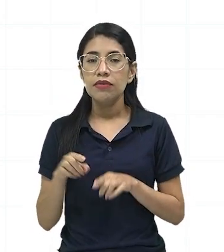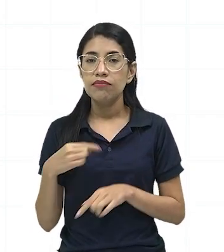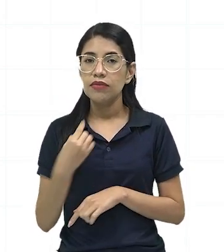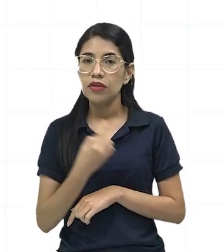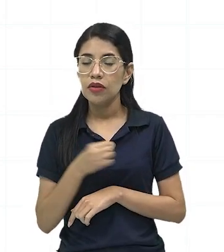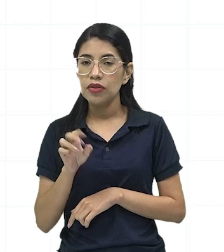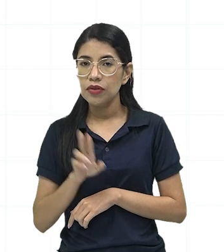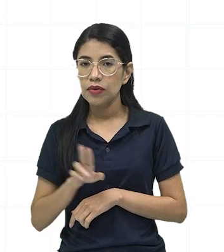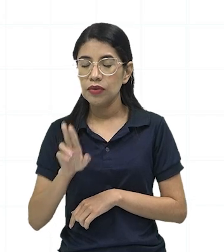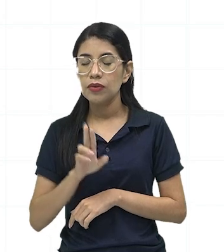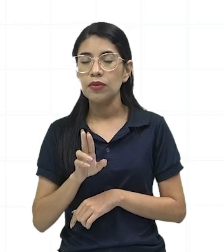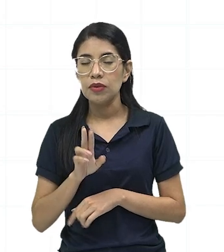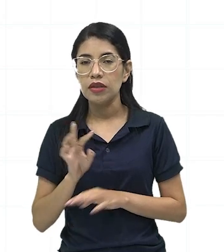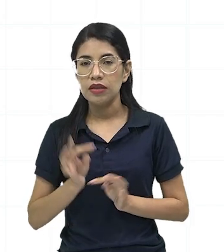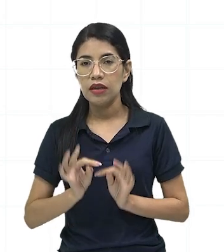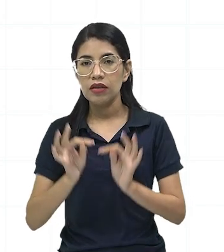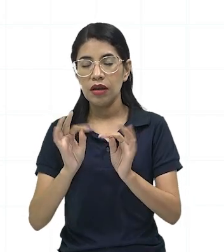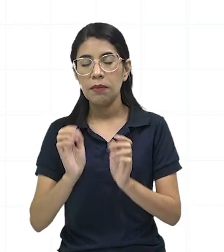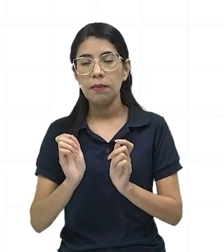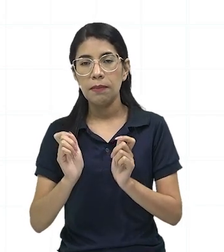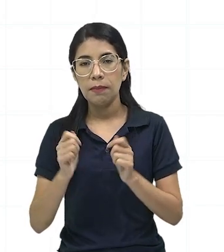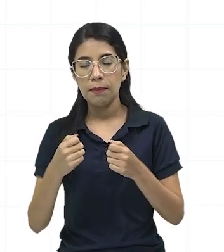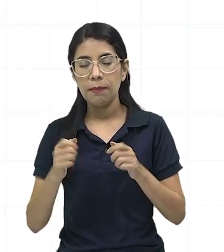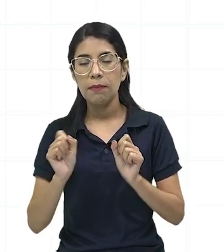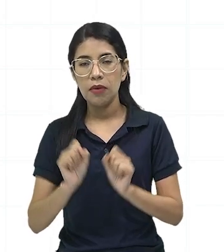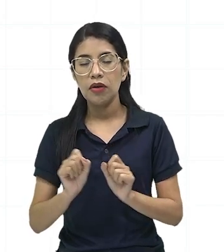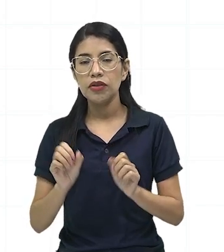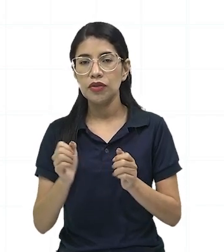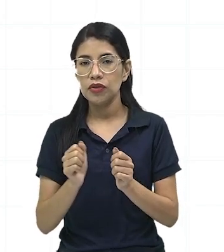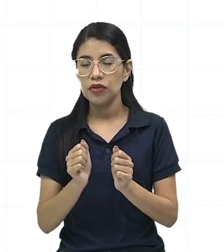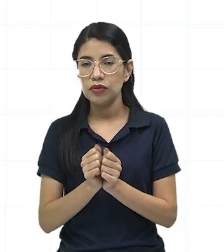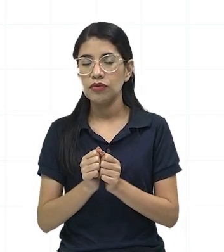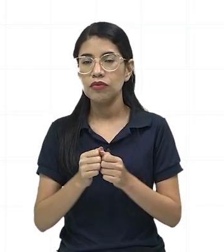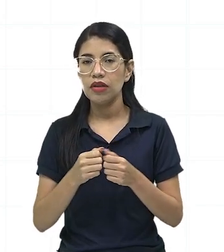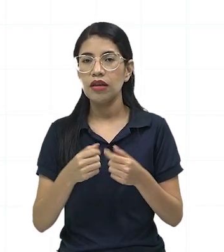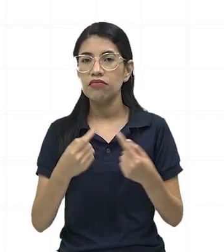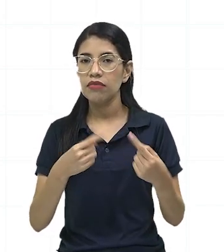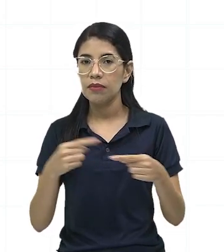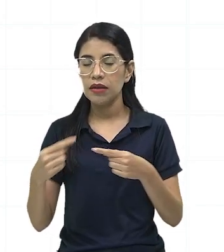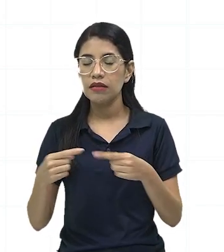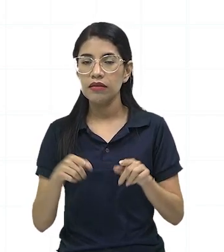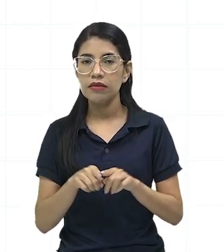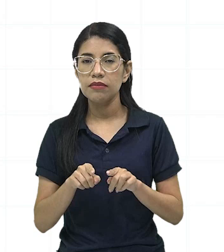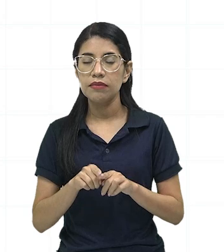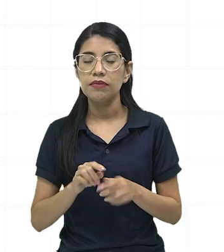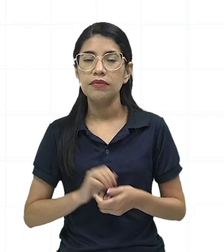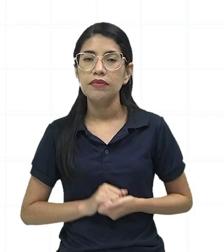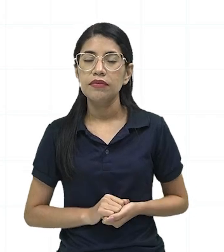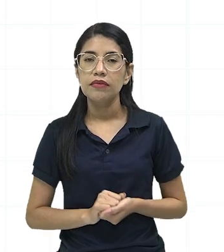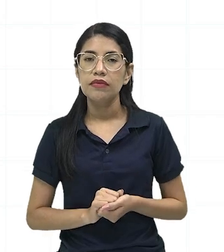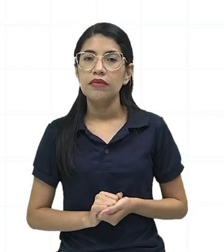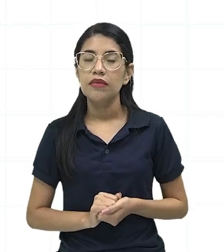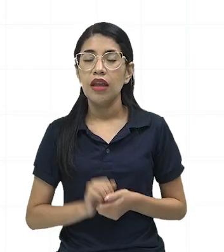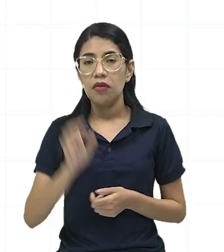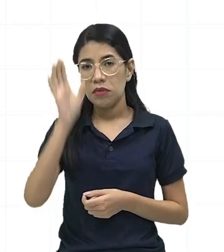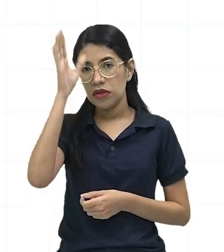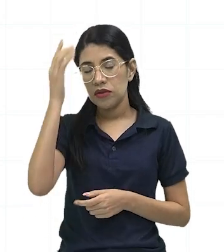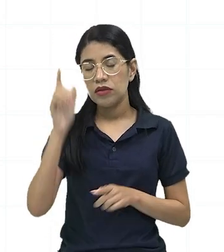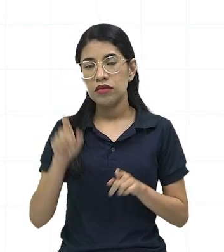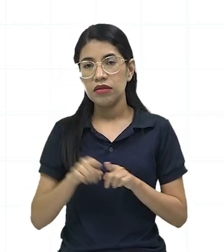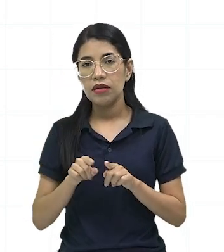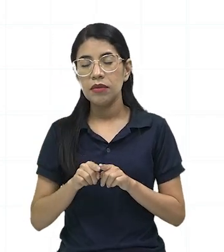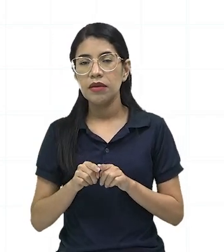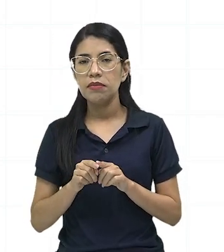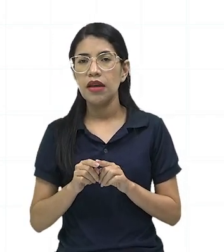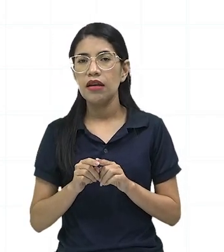nós que usamos a tecnologia podemos pensar juntos sobre como usá-la de um jeito legal. É também uma solução, né? Pensar sobre,